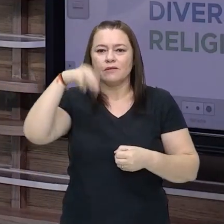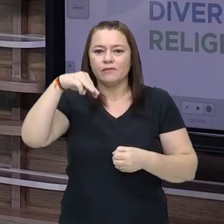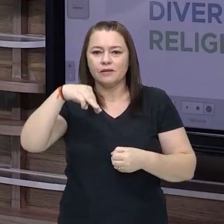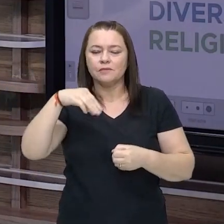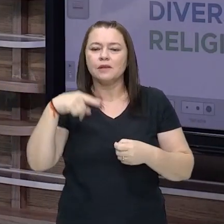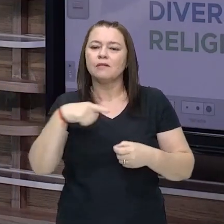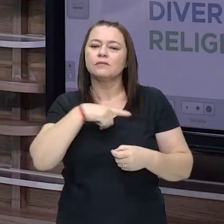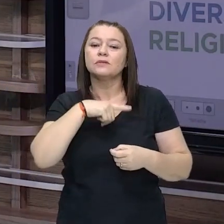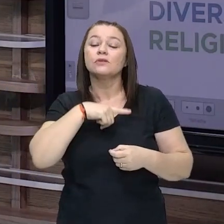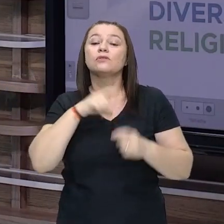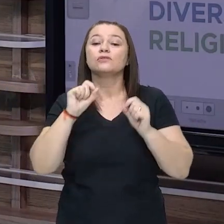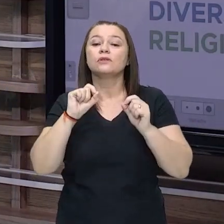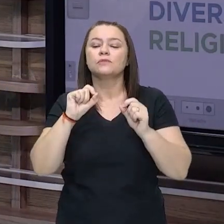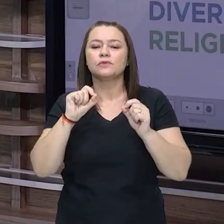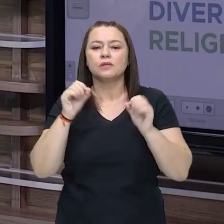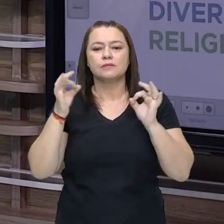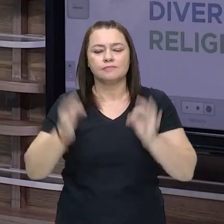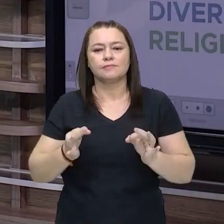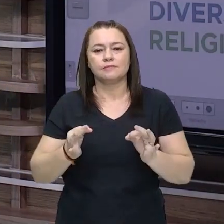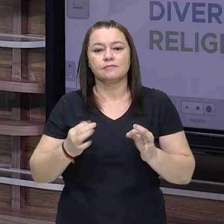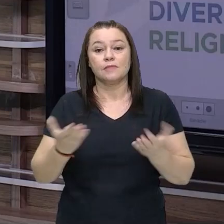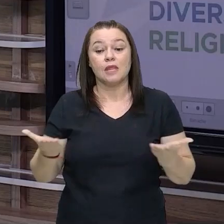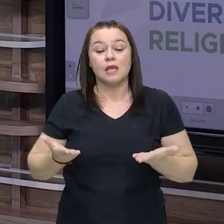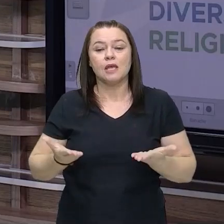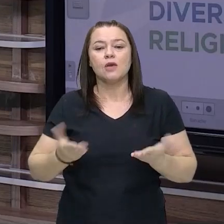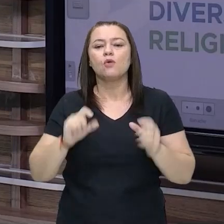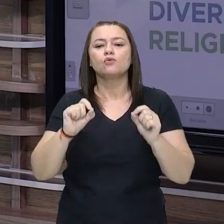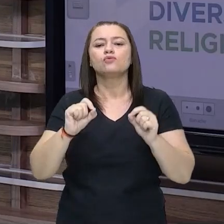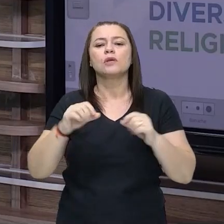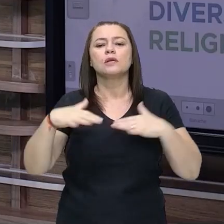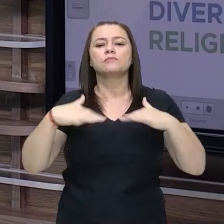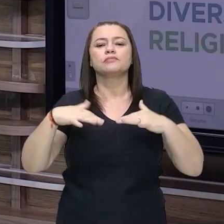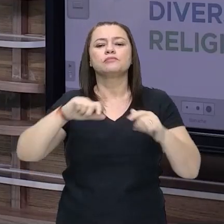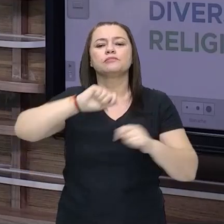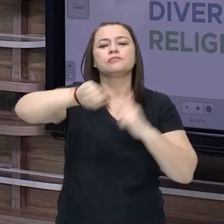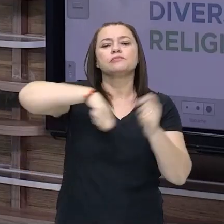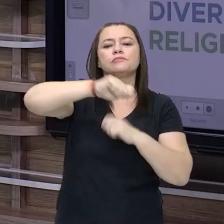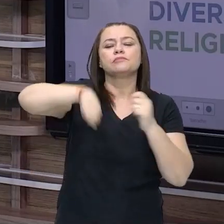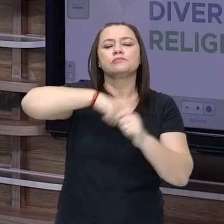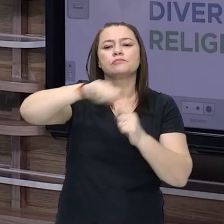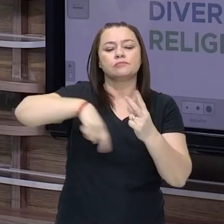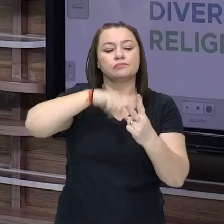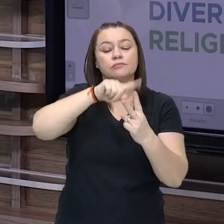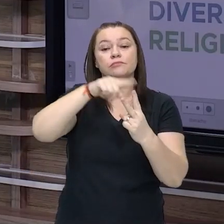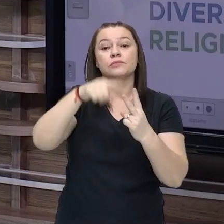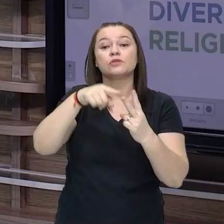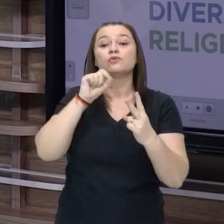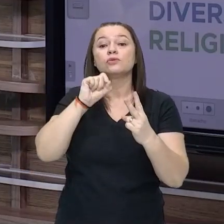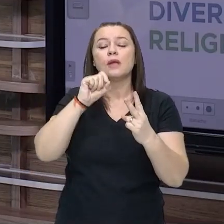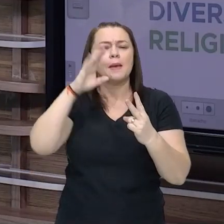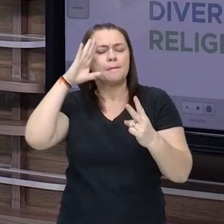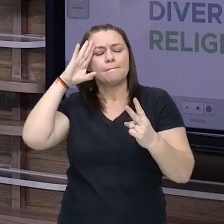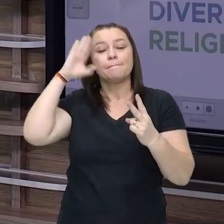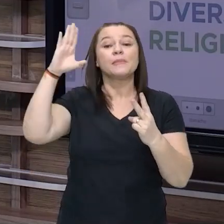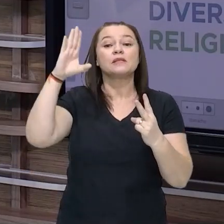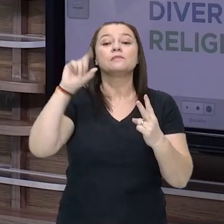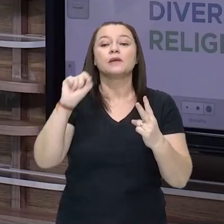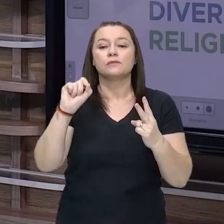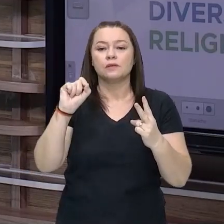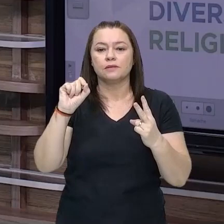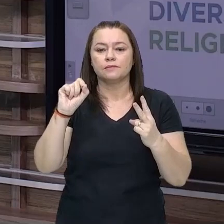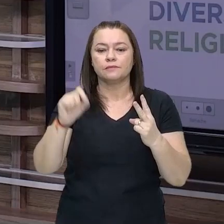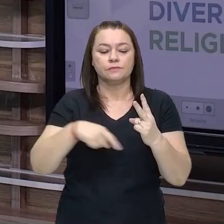aí nós podemos ter a seguinte afirmação, que hoje o que movimenta a nossa economia, as duas atividades principais, não são únicas, são as